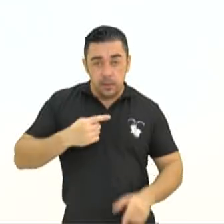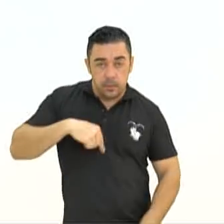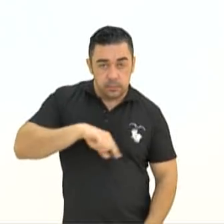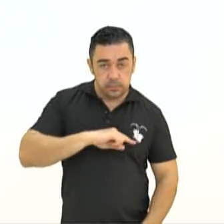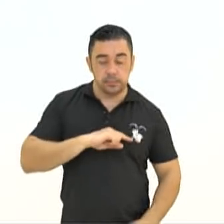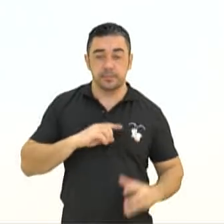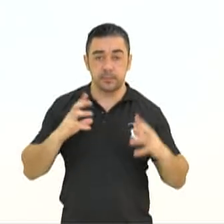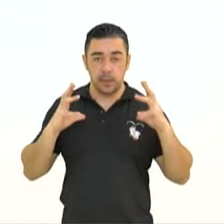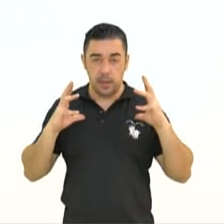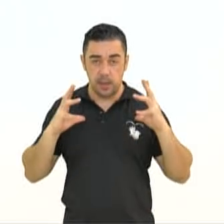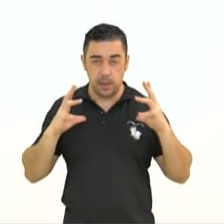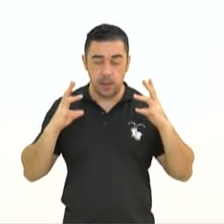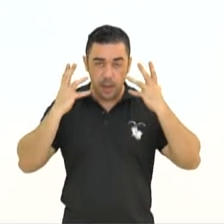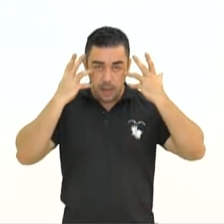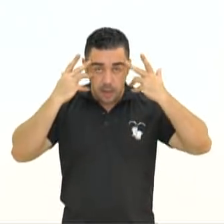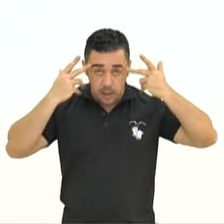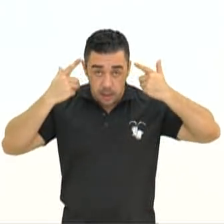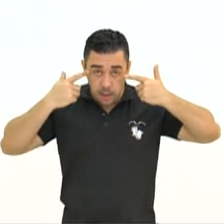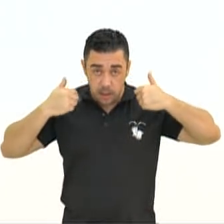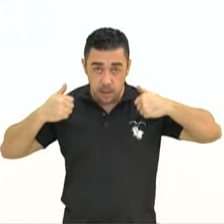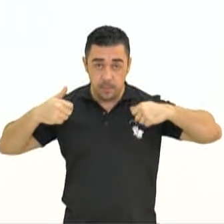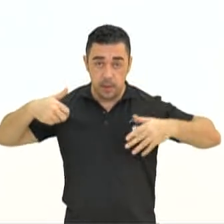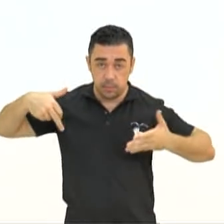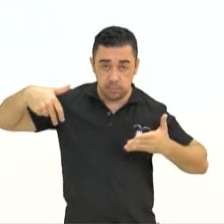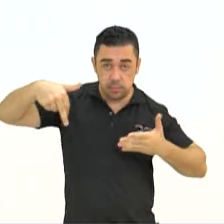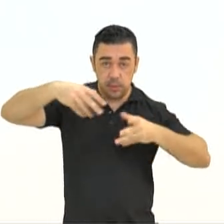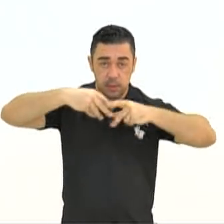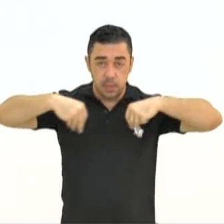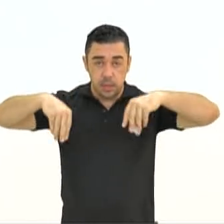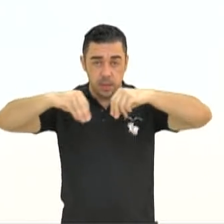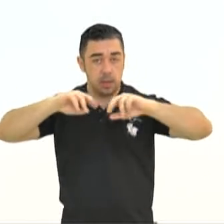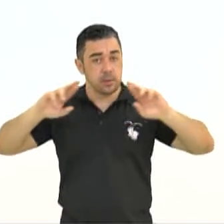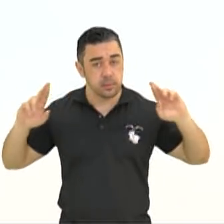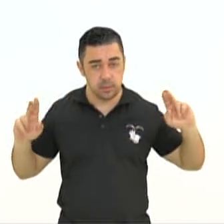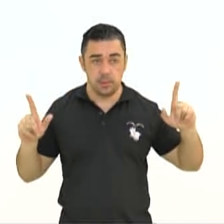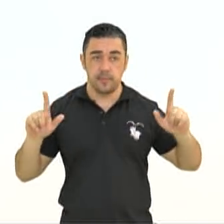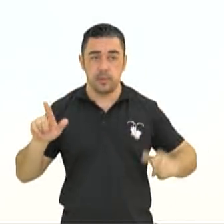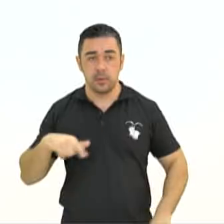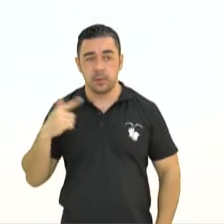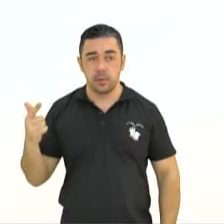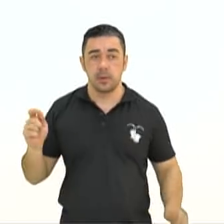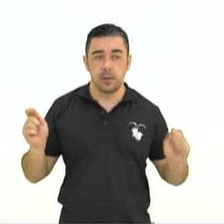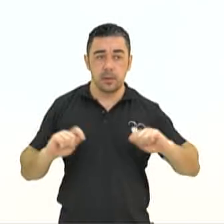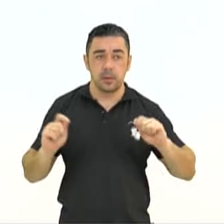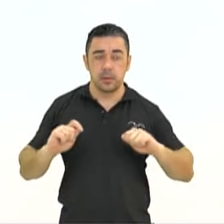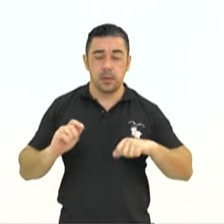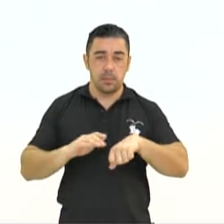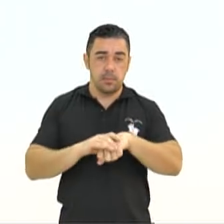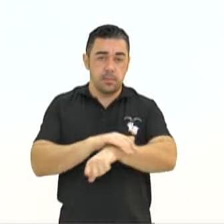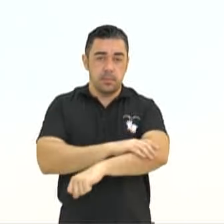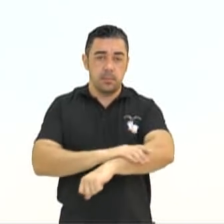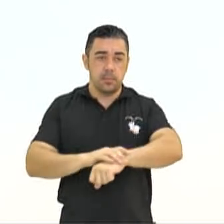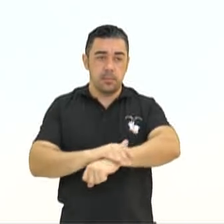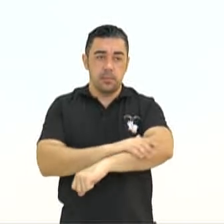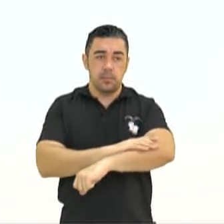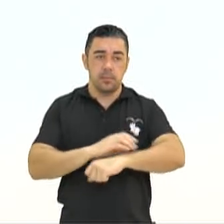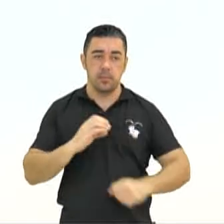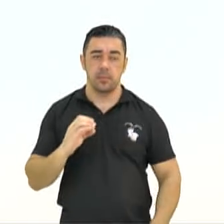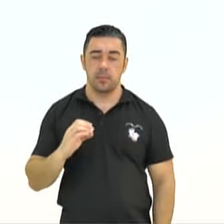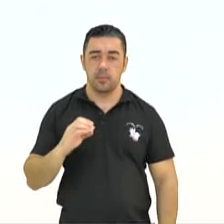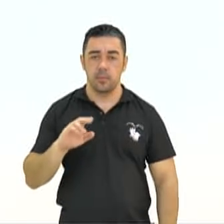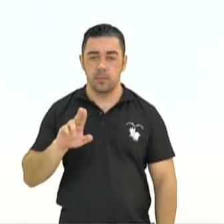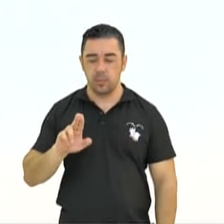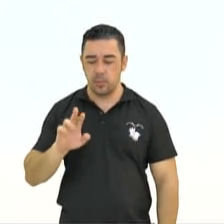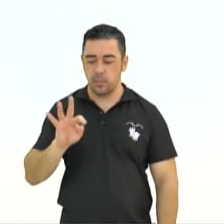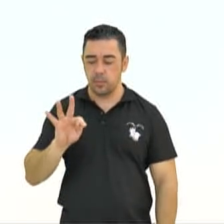precisam de outras adaptações para respirar, porque não tem mais, a brânquia não faz mais sentido. Pode ser uma respiração cutânea, pela pele,